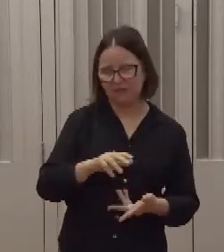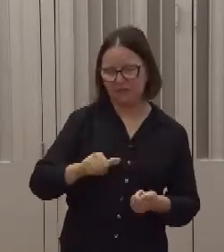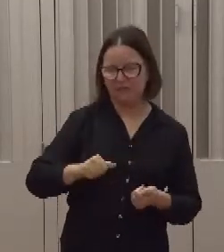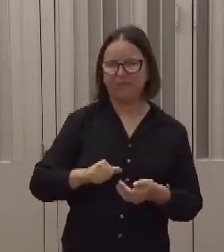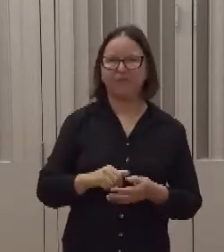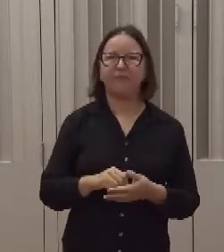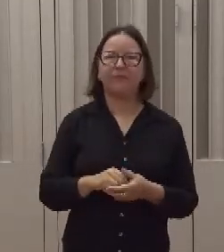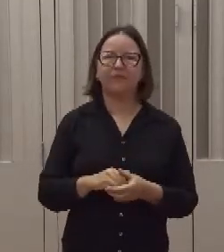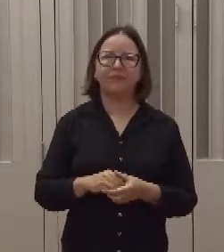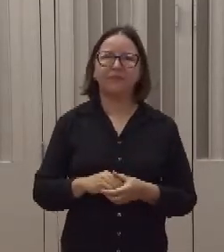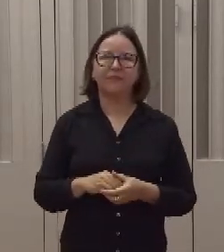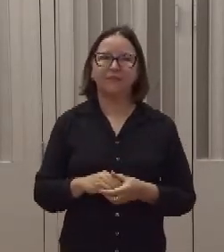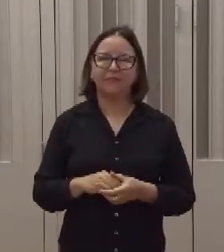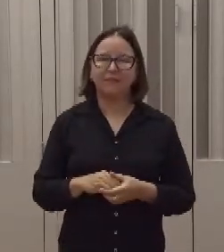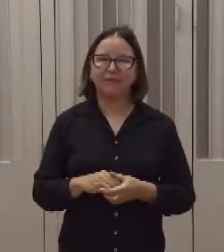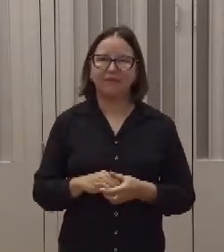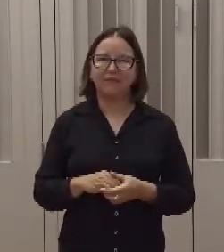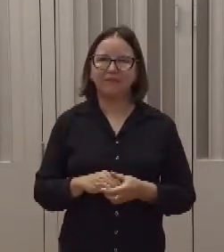céu.